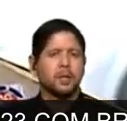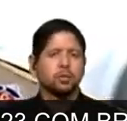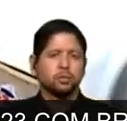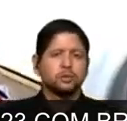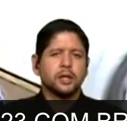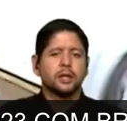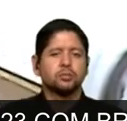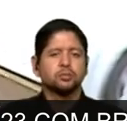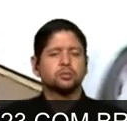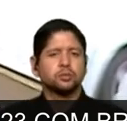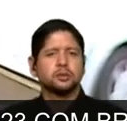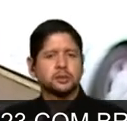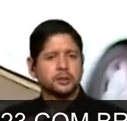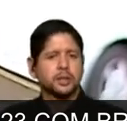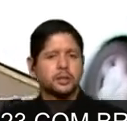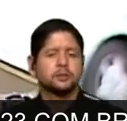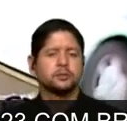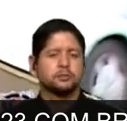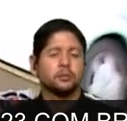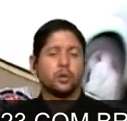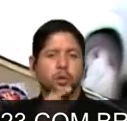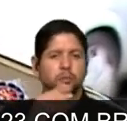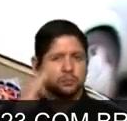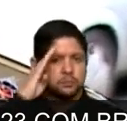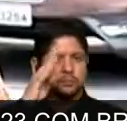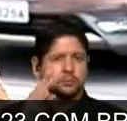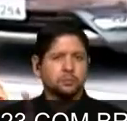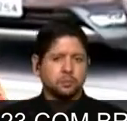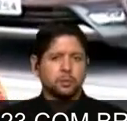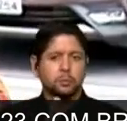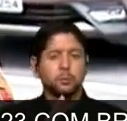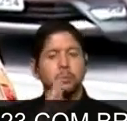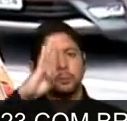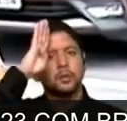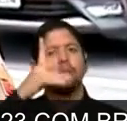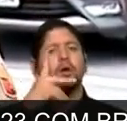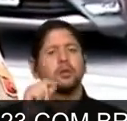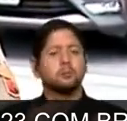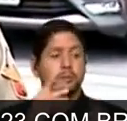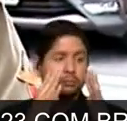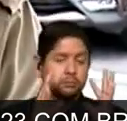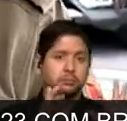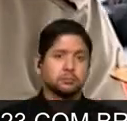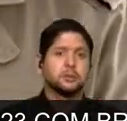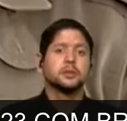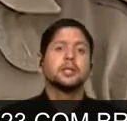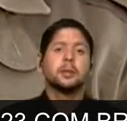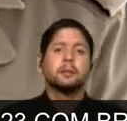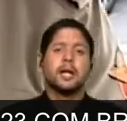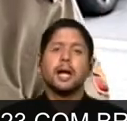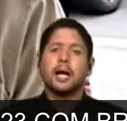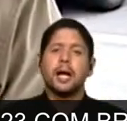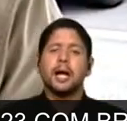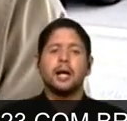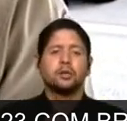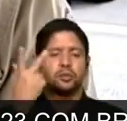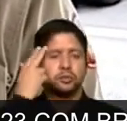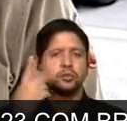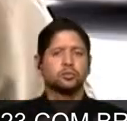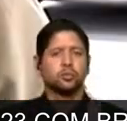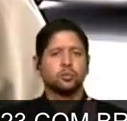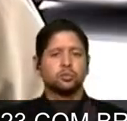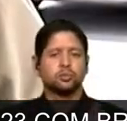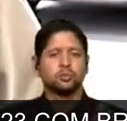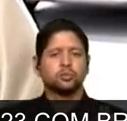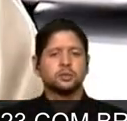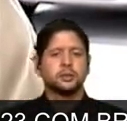nos ambientes dentro de casa, o major do Corpo de Bombeiros afirma que é preciso atenção também nas áreas comuns dos condomínios.